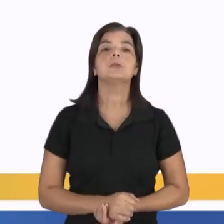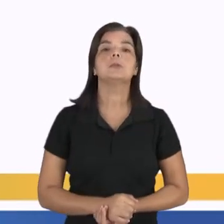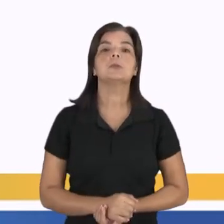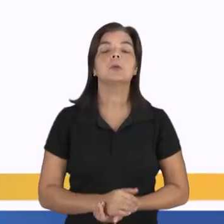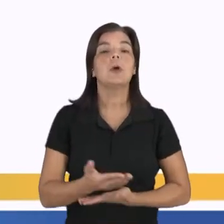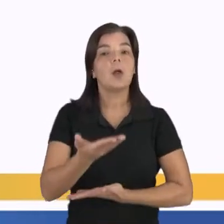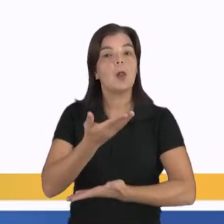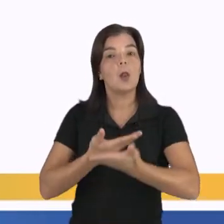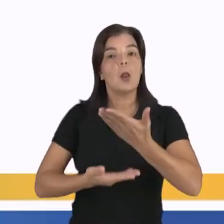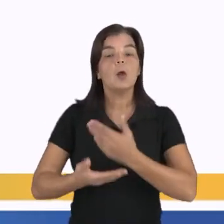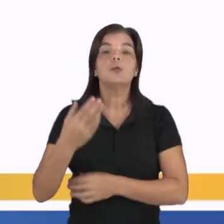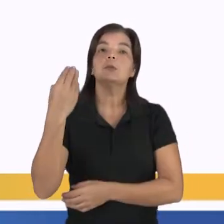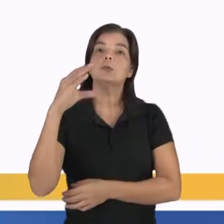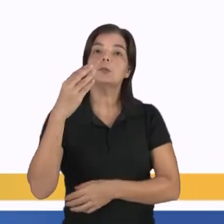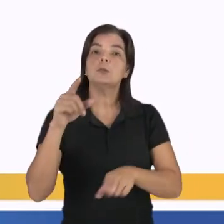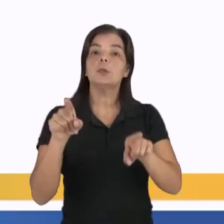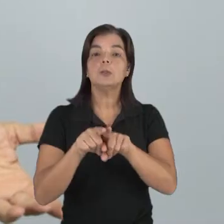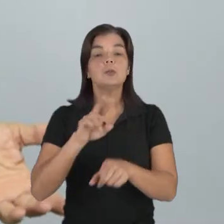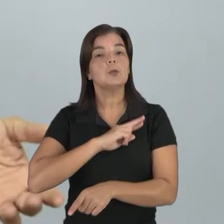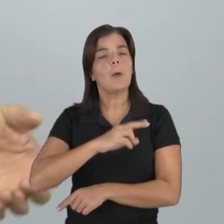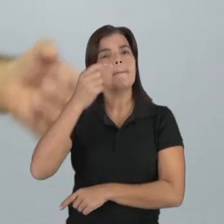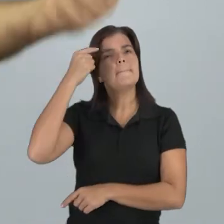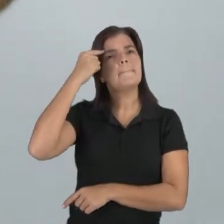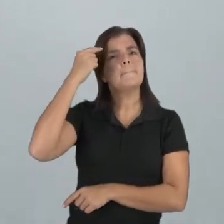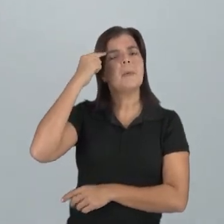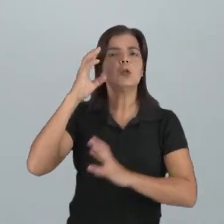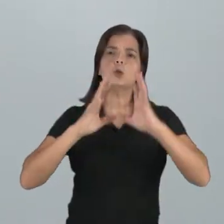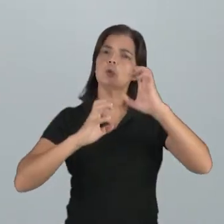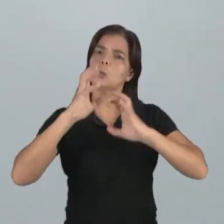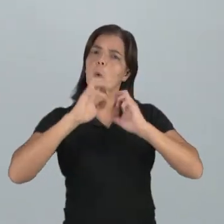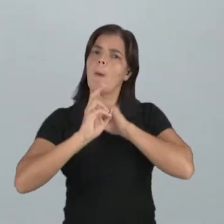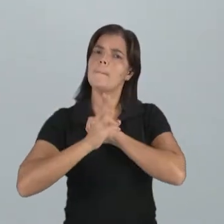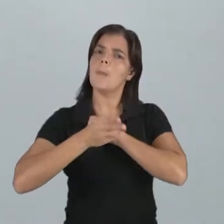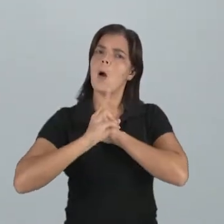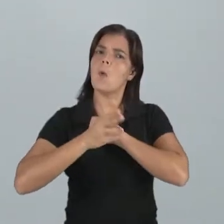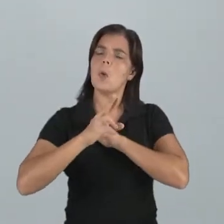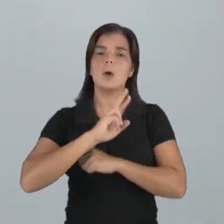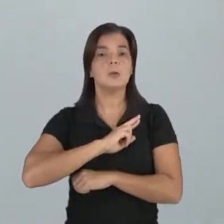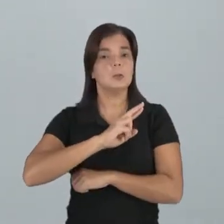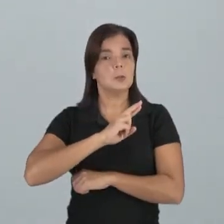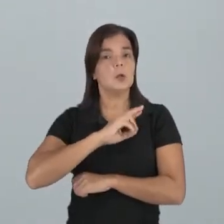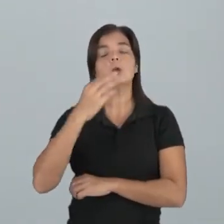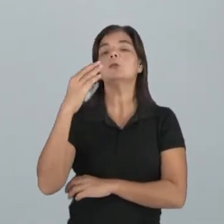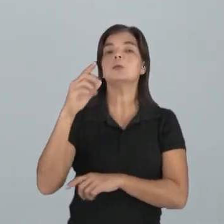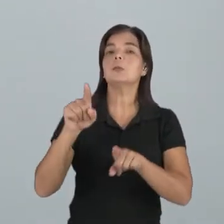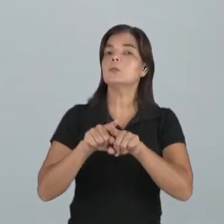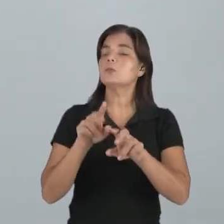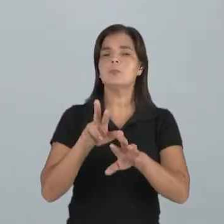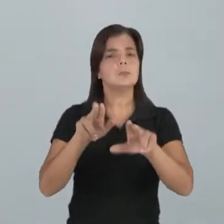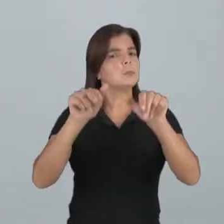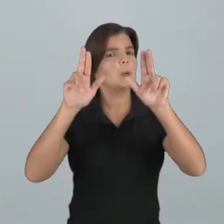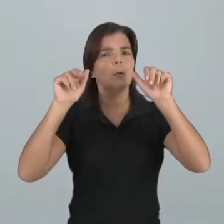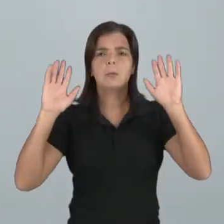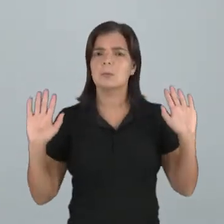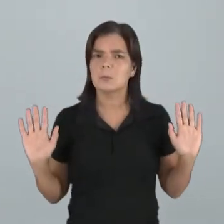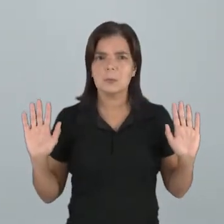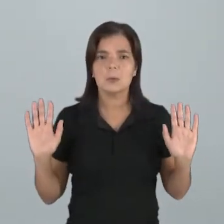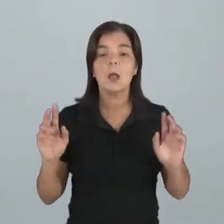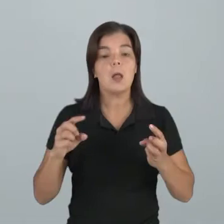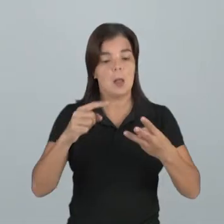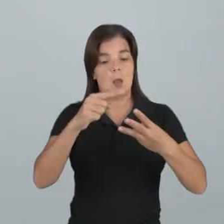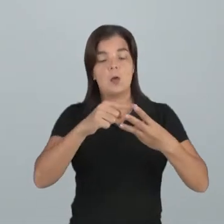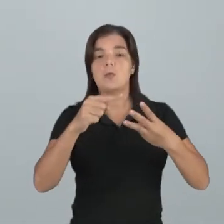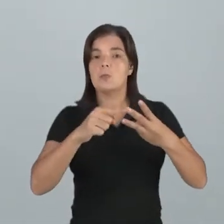entre ciência e religião. As pessoas pensam que há um conflito permanente entre ciência e religião. De maneira nenhuma.